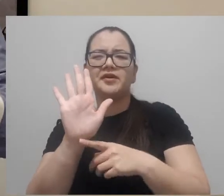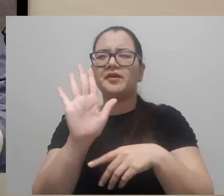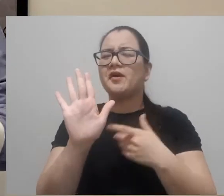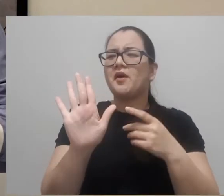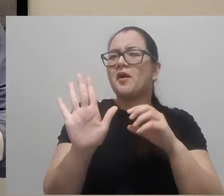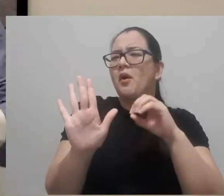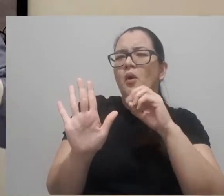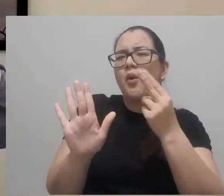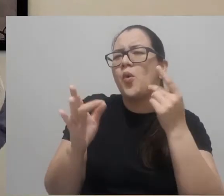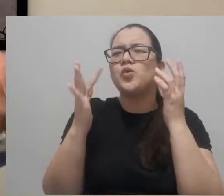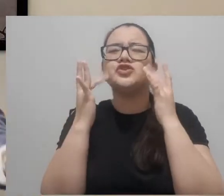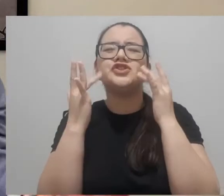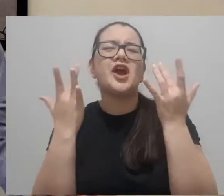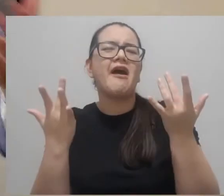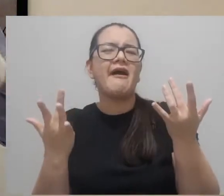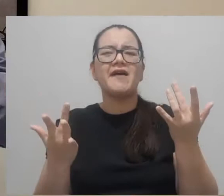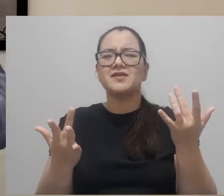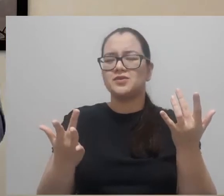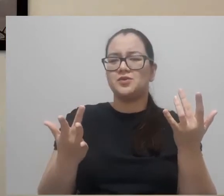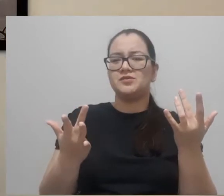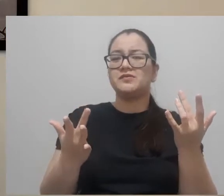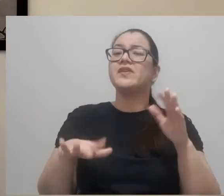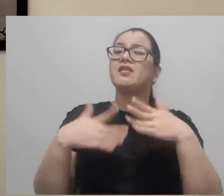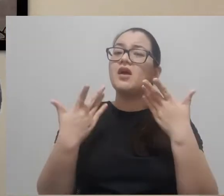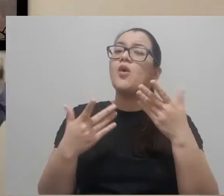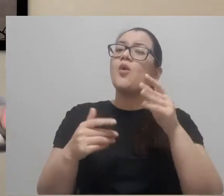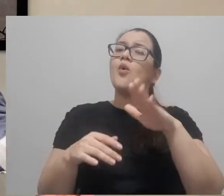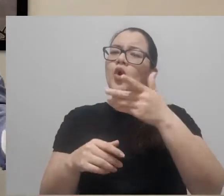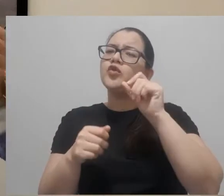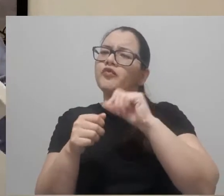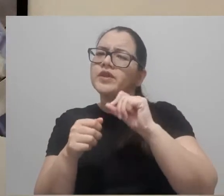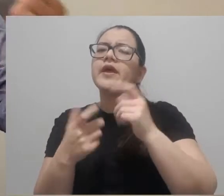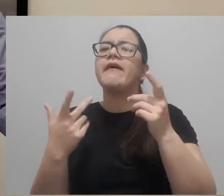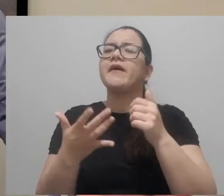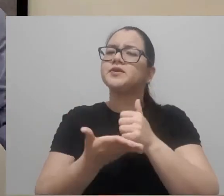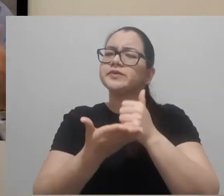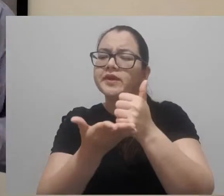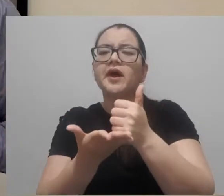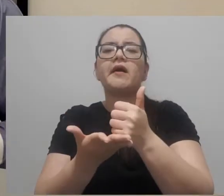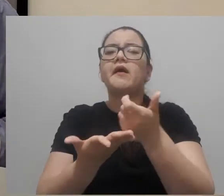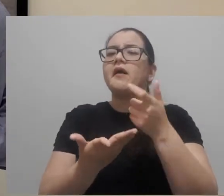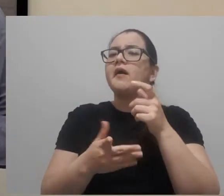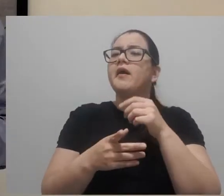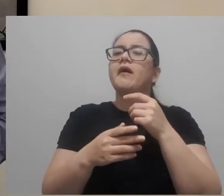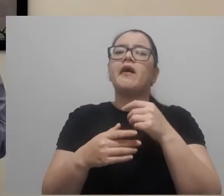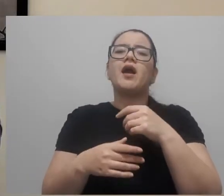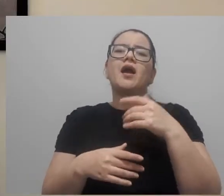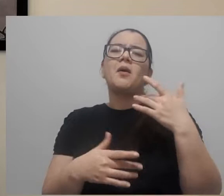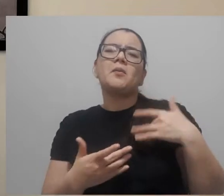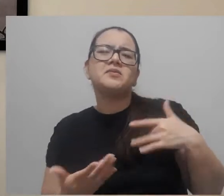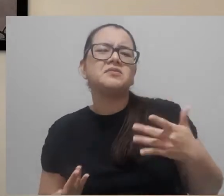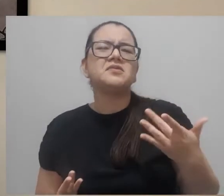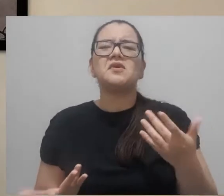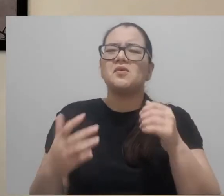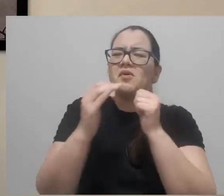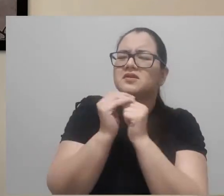aquilo que tem que ser feito, não fazer para os homens, mas fazer para Deus. A generosidade, a compaixão, a oração e